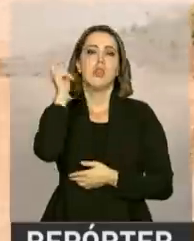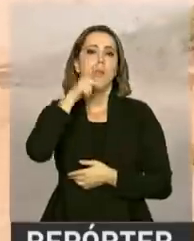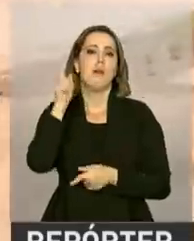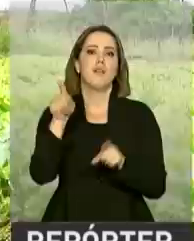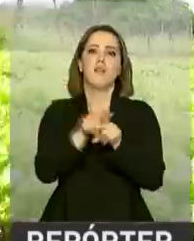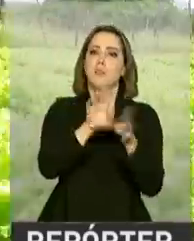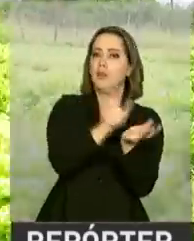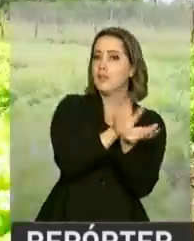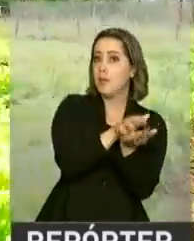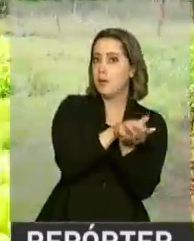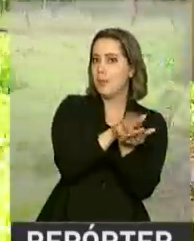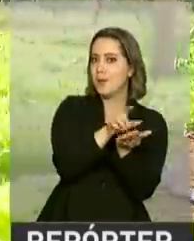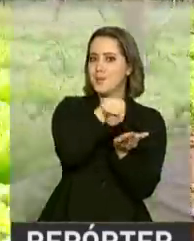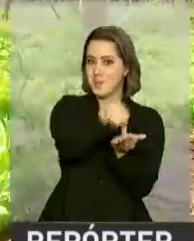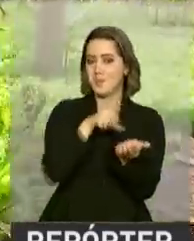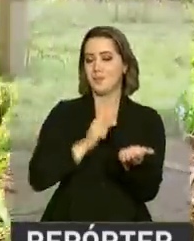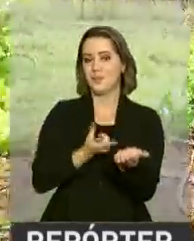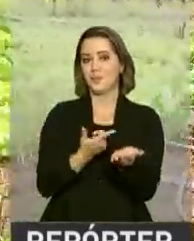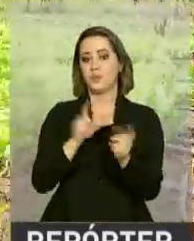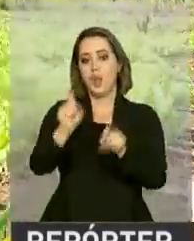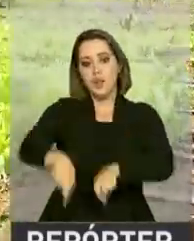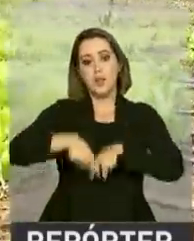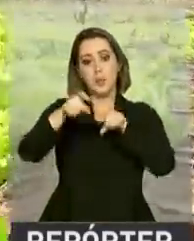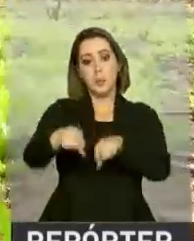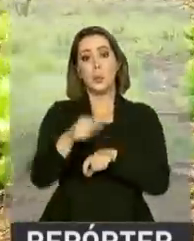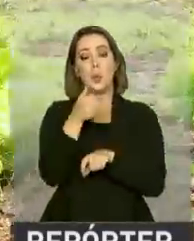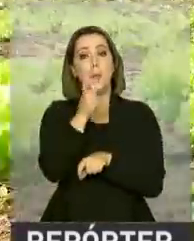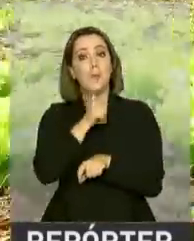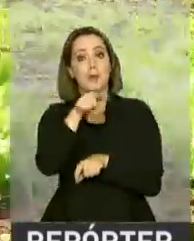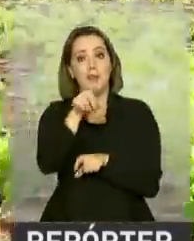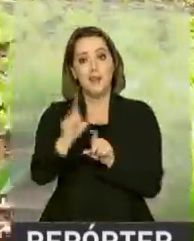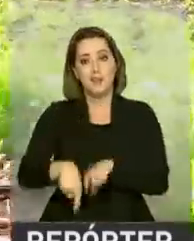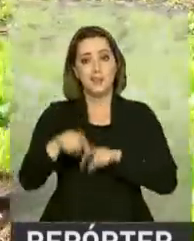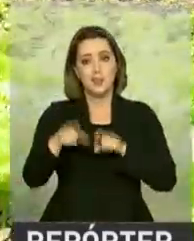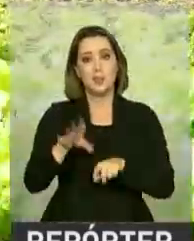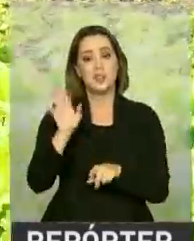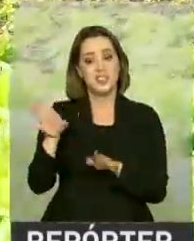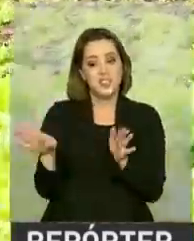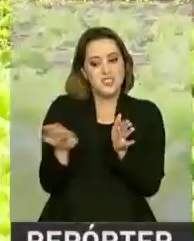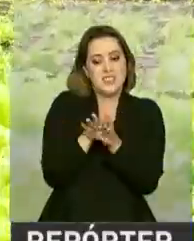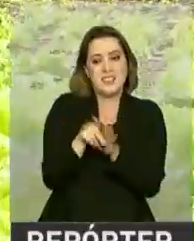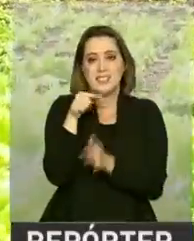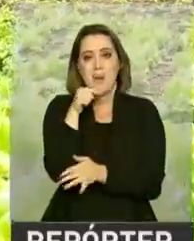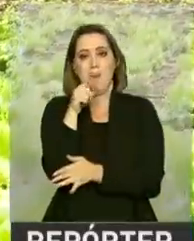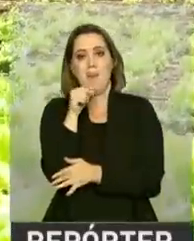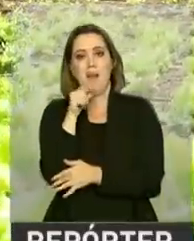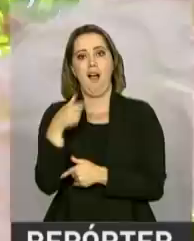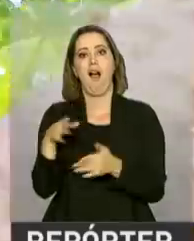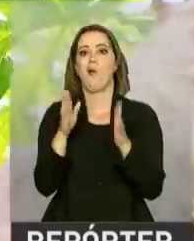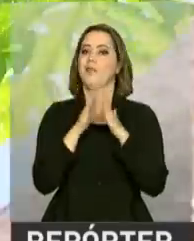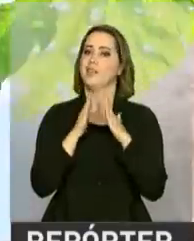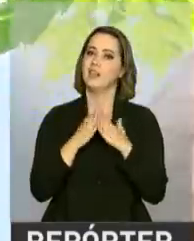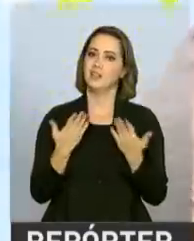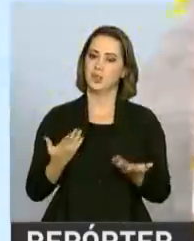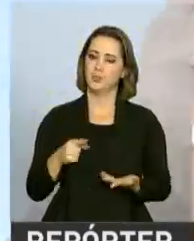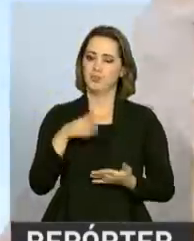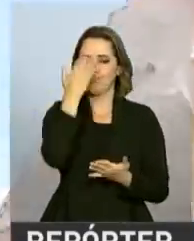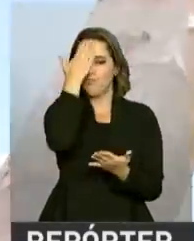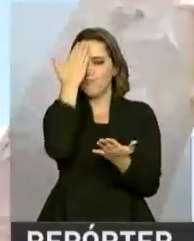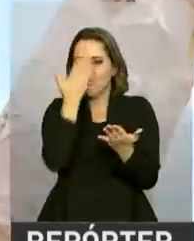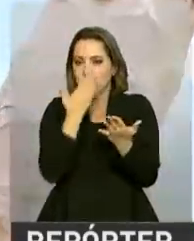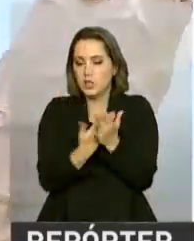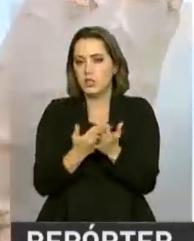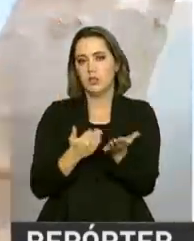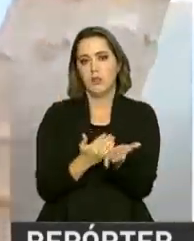Pernambuco. Como a agricultora Maria Verônica, que já recebe as águas do Velho Chico em casa. Ela acredita que